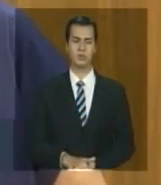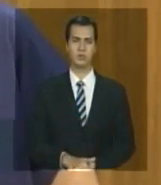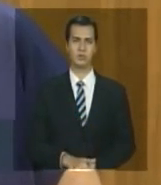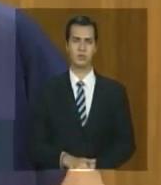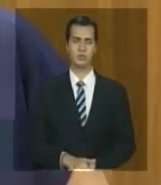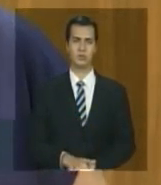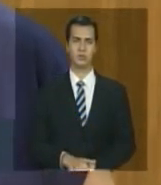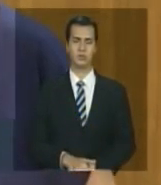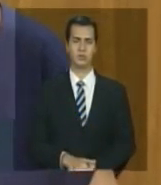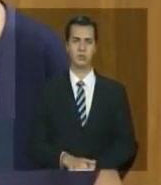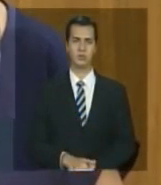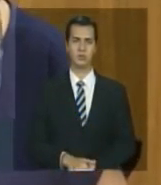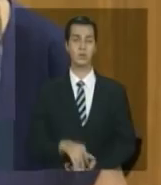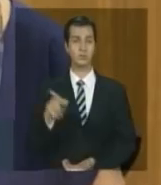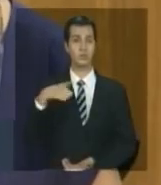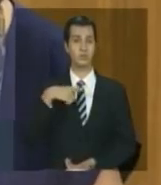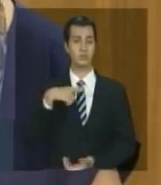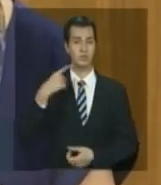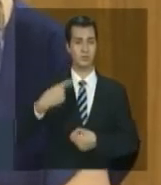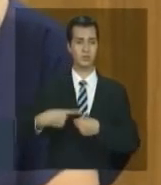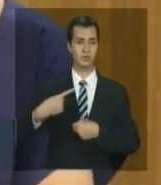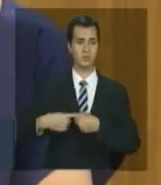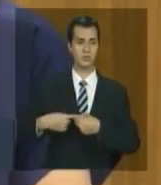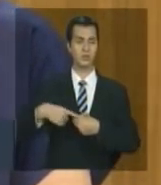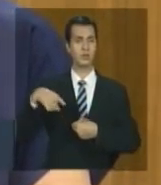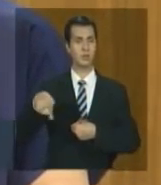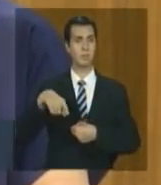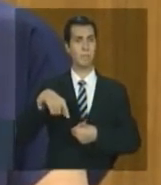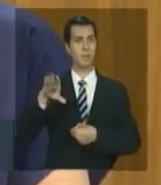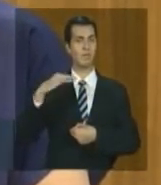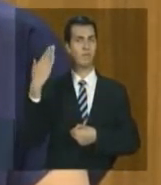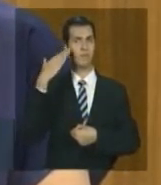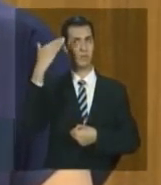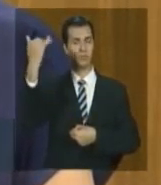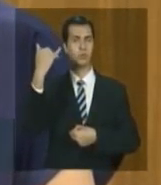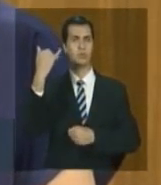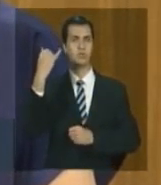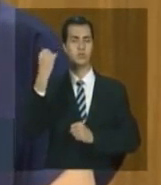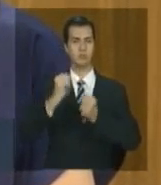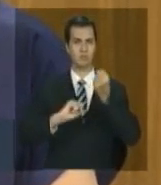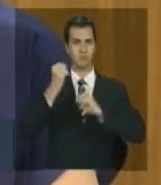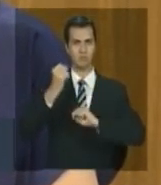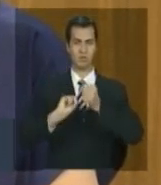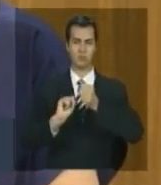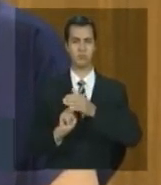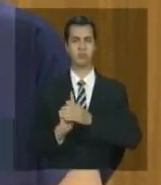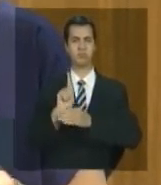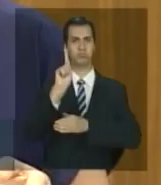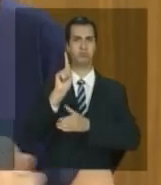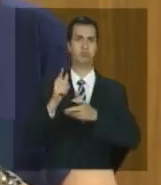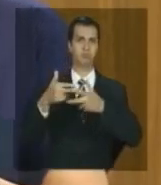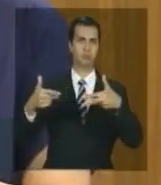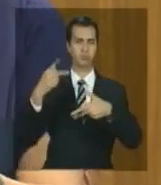onde está localizada a indústria espacial da Índia.